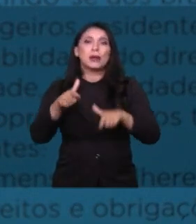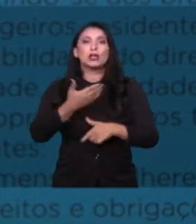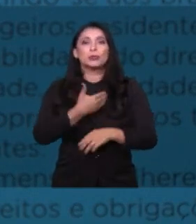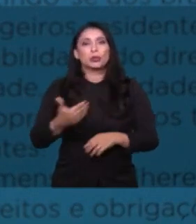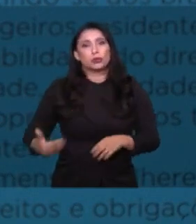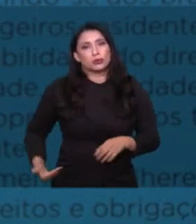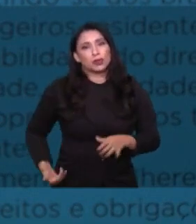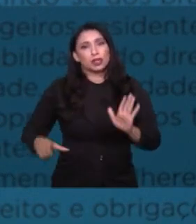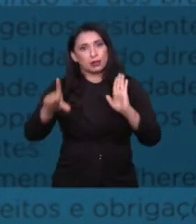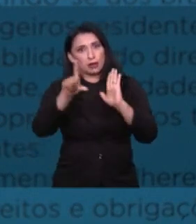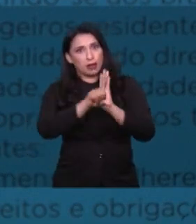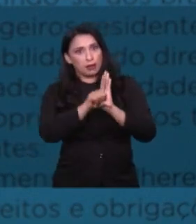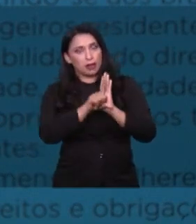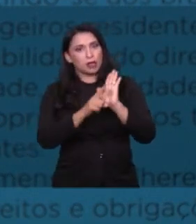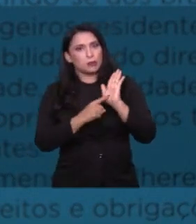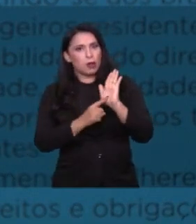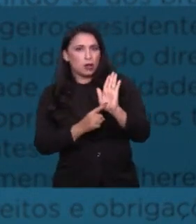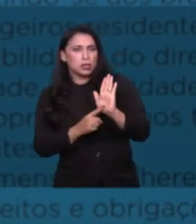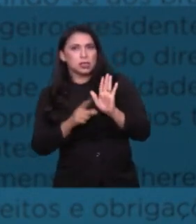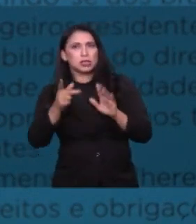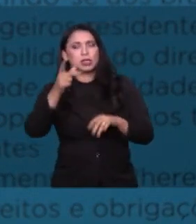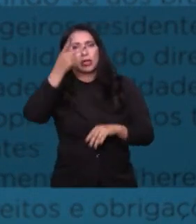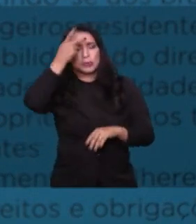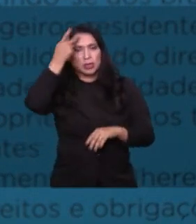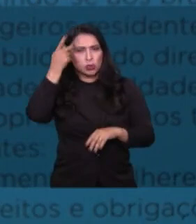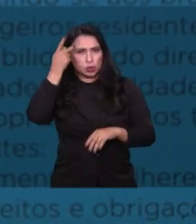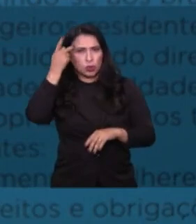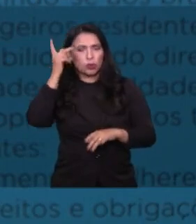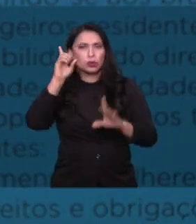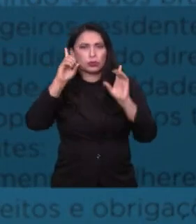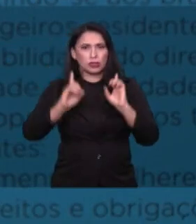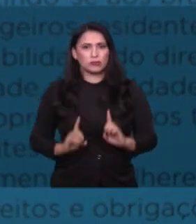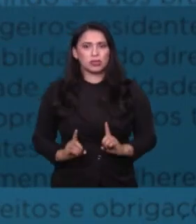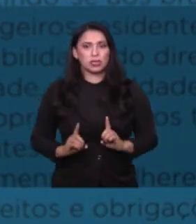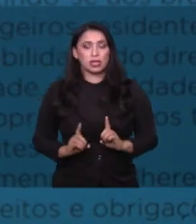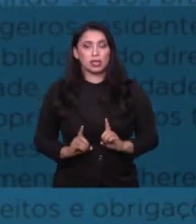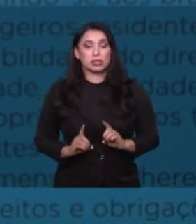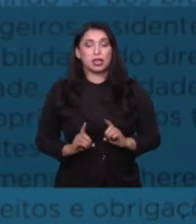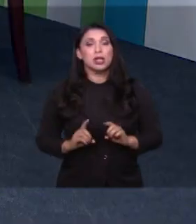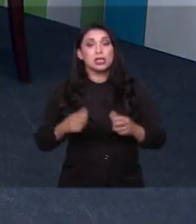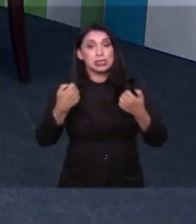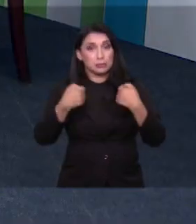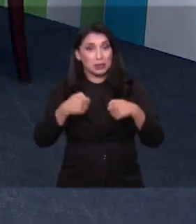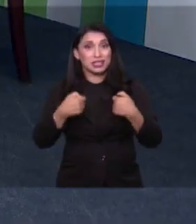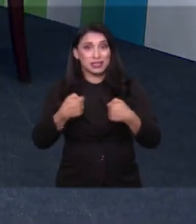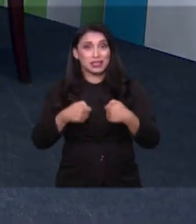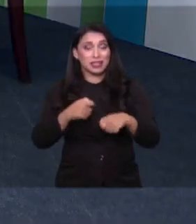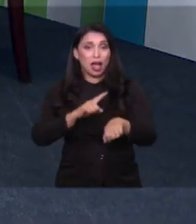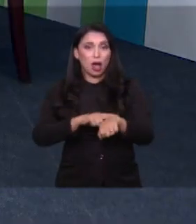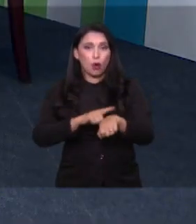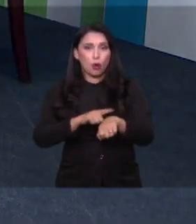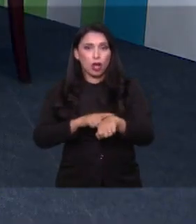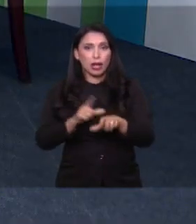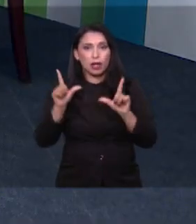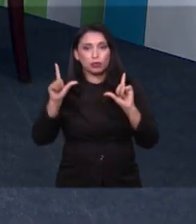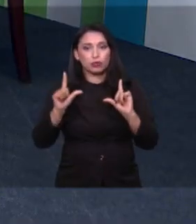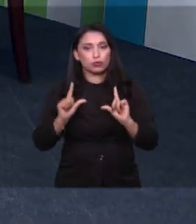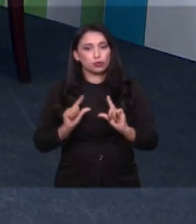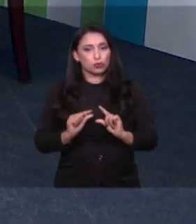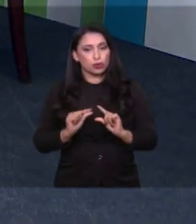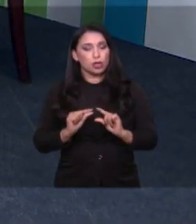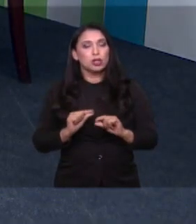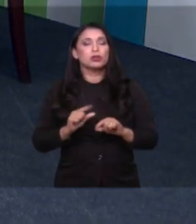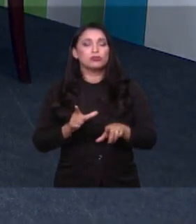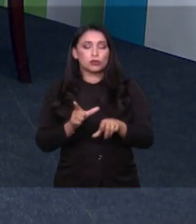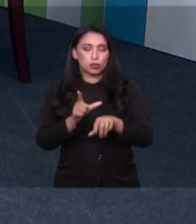já prevê que a pessoa com deficiência, quando necessário, ela pode ter horário reduzido, né, no seu